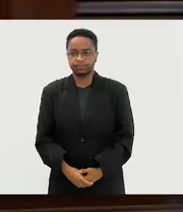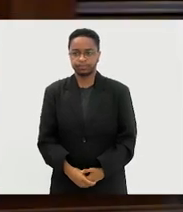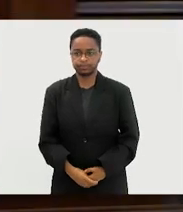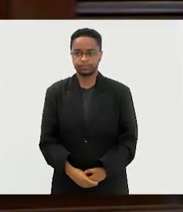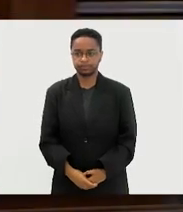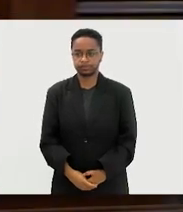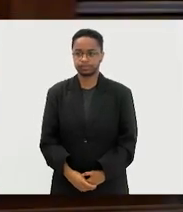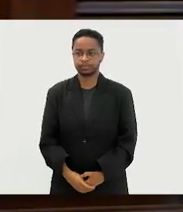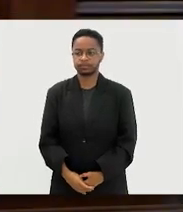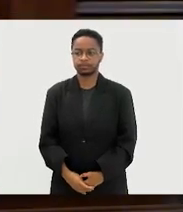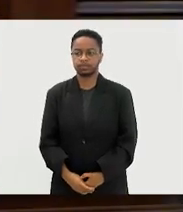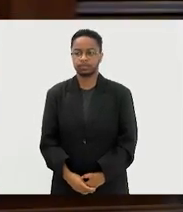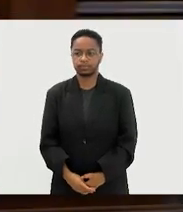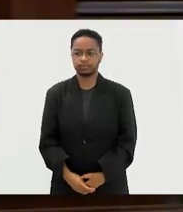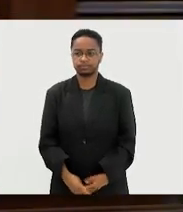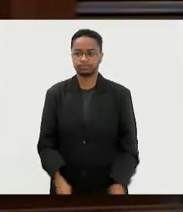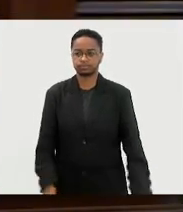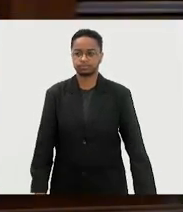Senhor